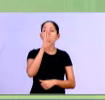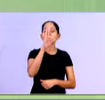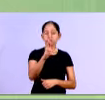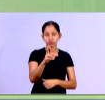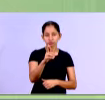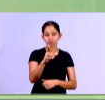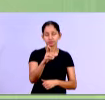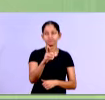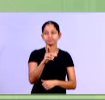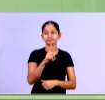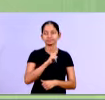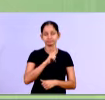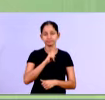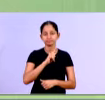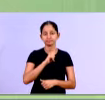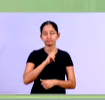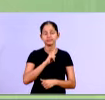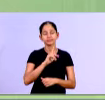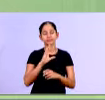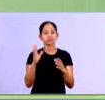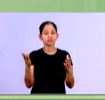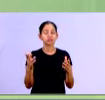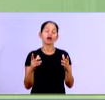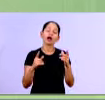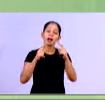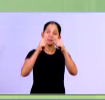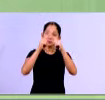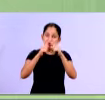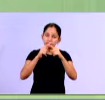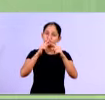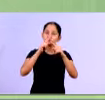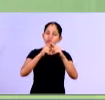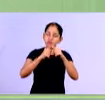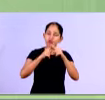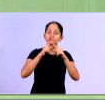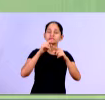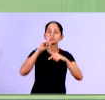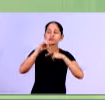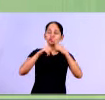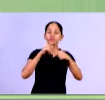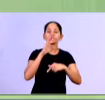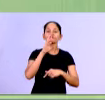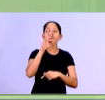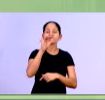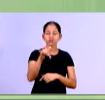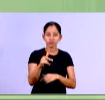dar 1,068, que multiplicando por 500, então teríamos